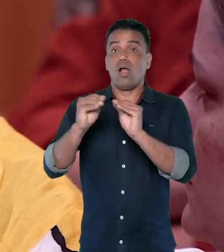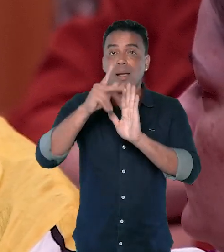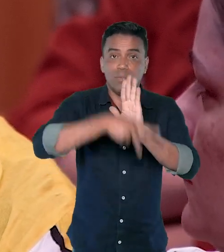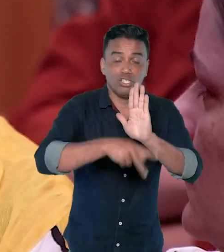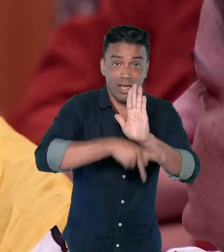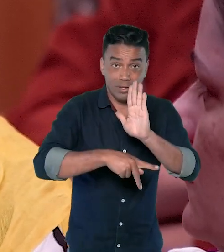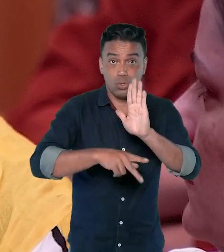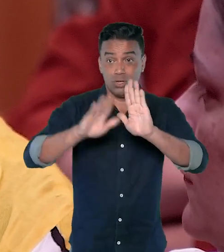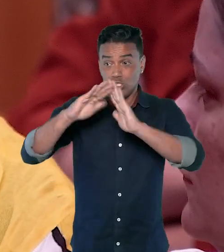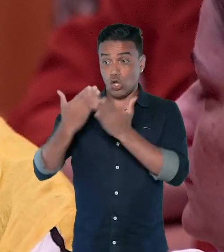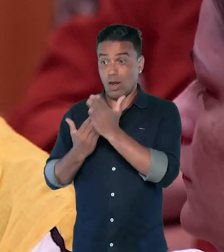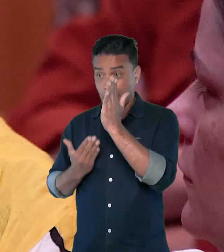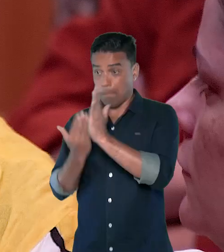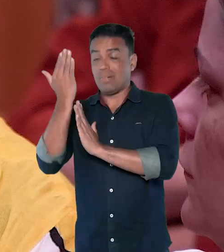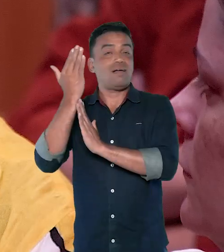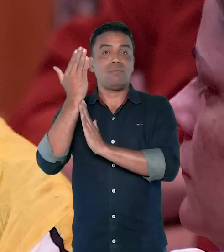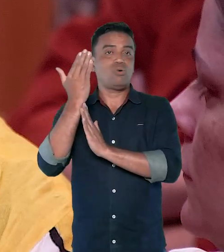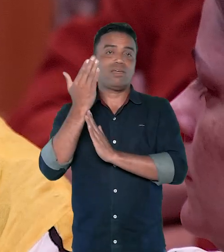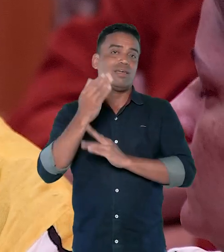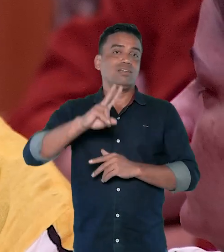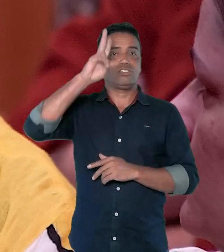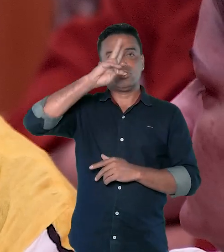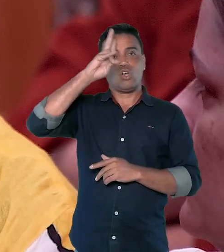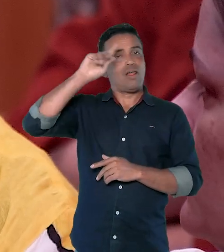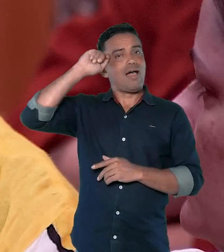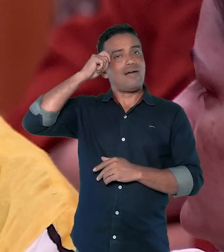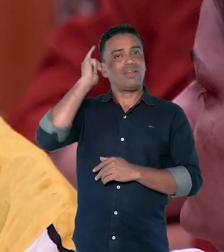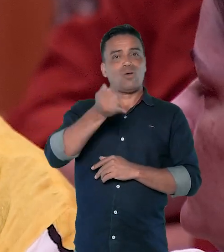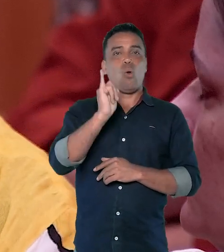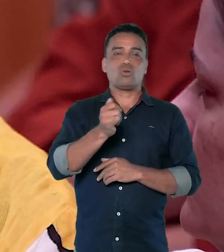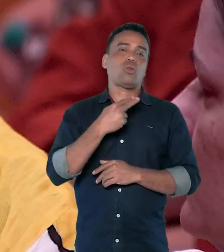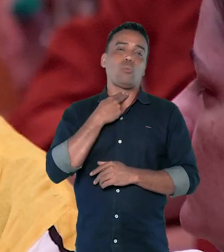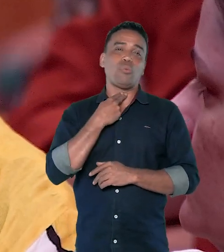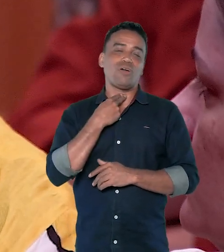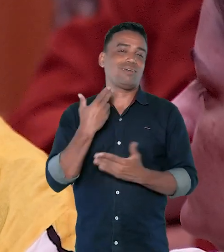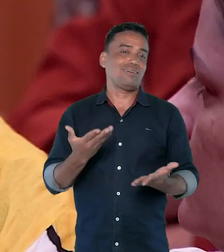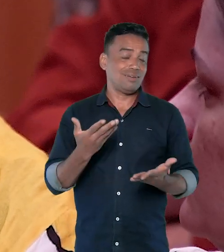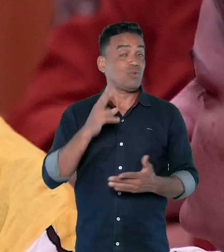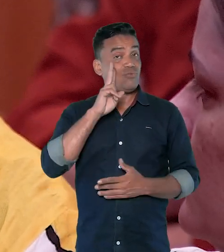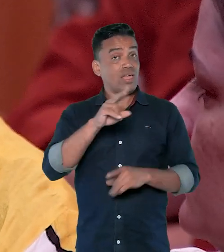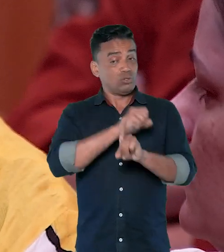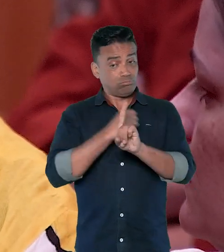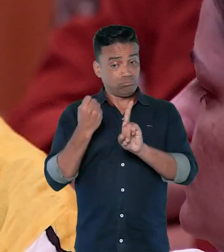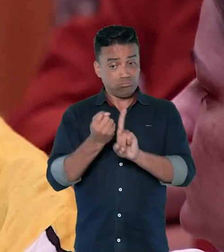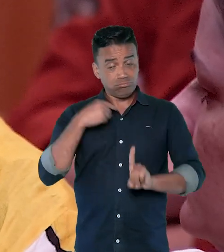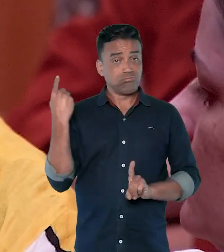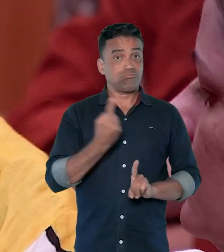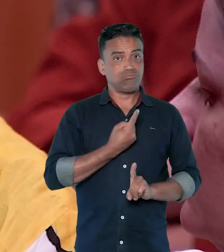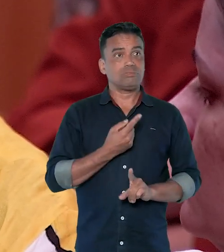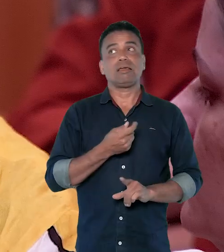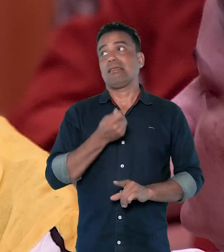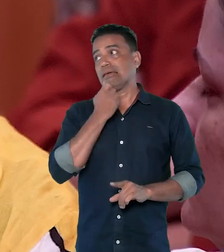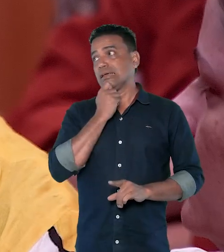não aprovar, por quê? Porque eu estou trabalhando com contos africanos. E eu vejo o quanto a nossa sociedade